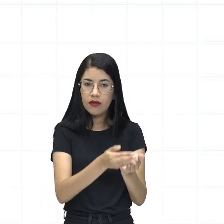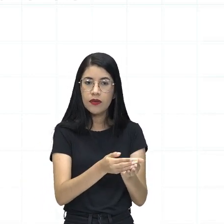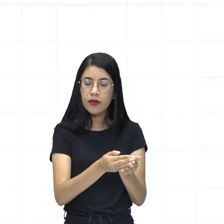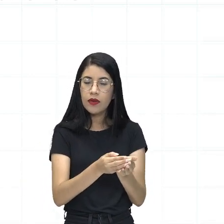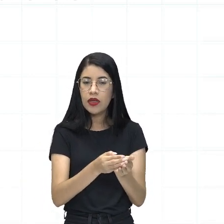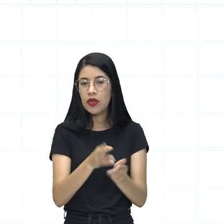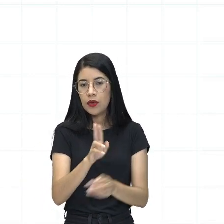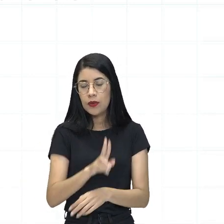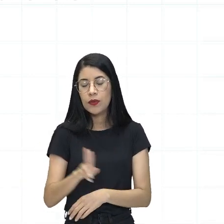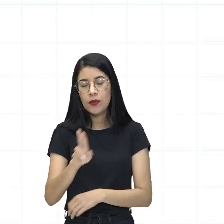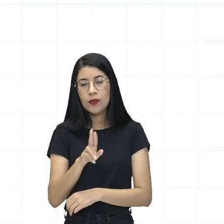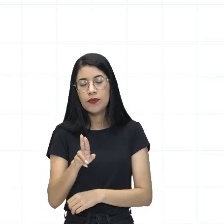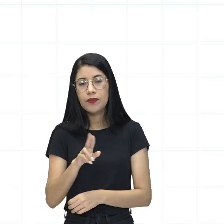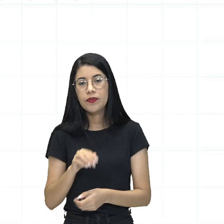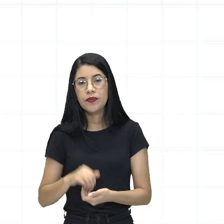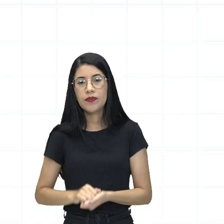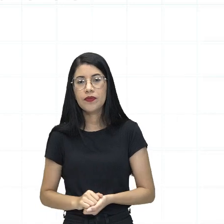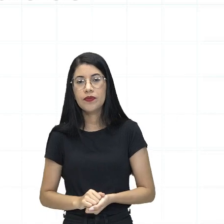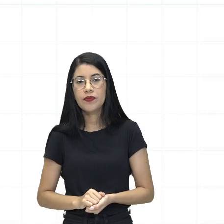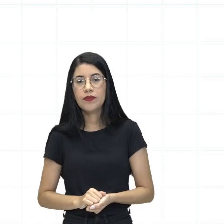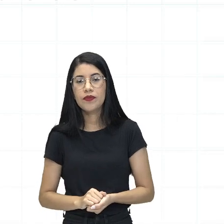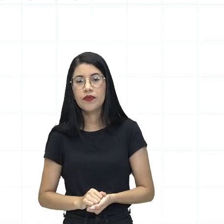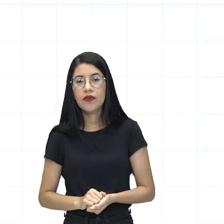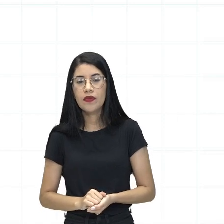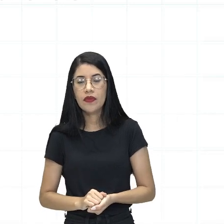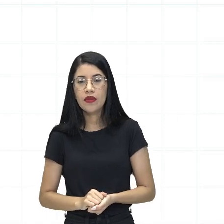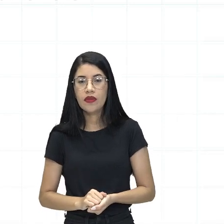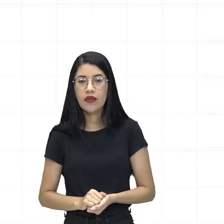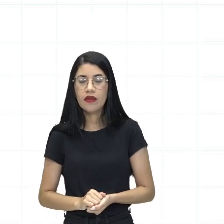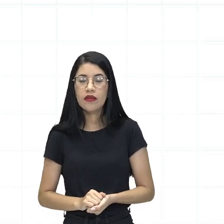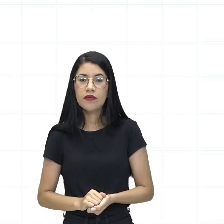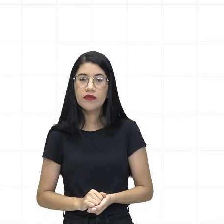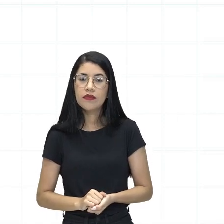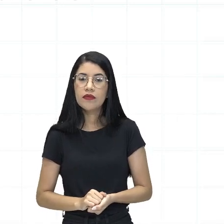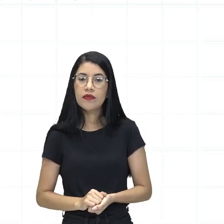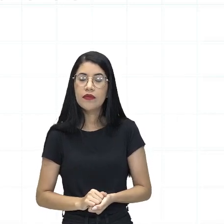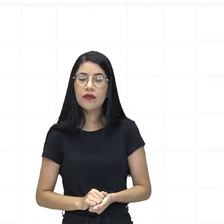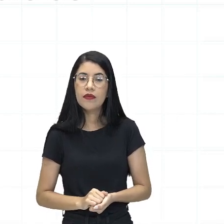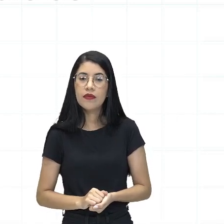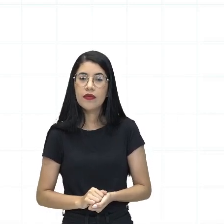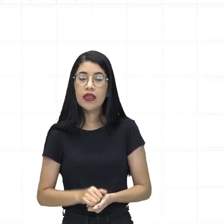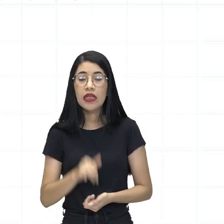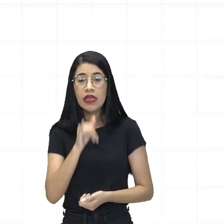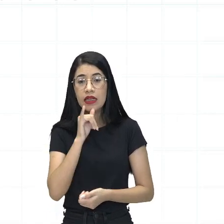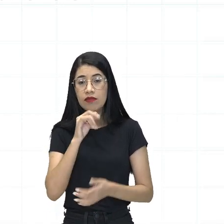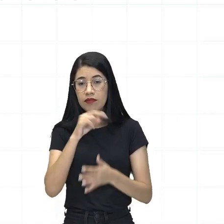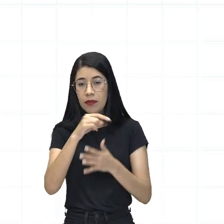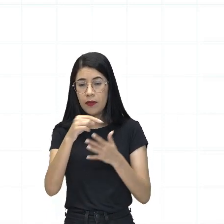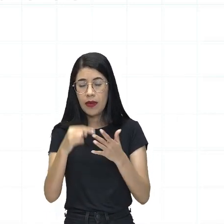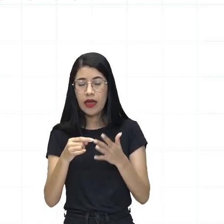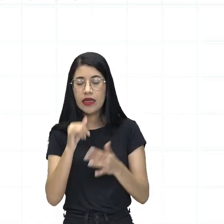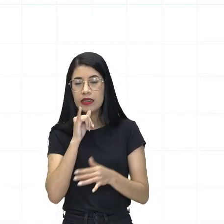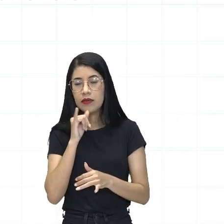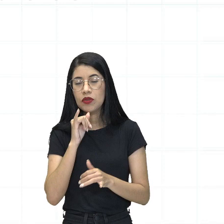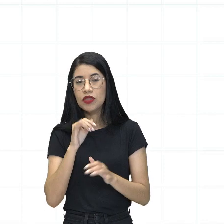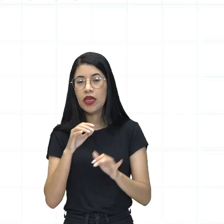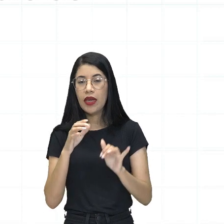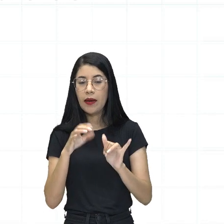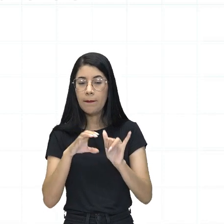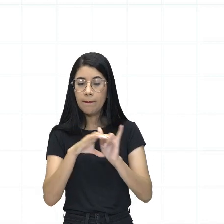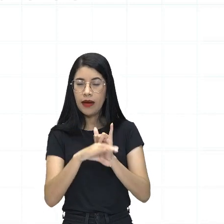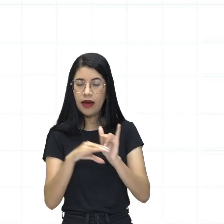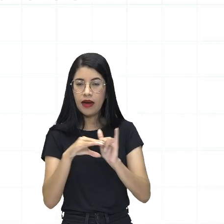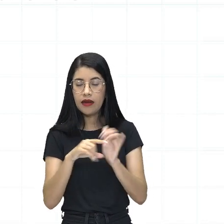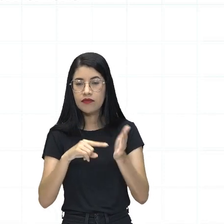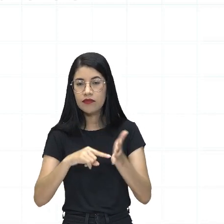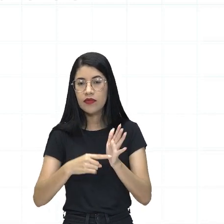ou rabetas, né, nas canoas, são exemplos de máquinas térmicas. Elas absorvem o calor que é produzido